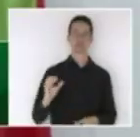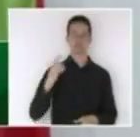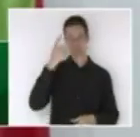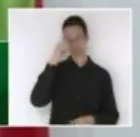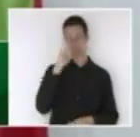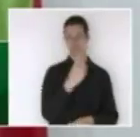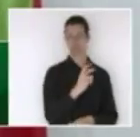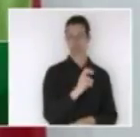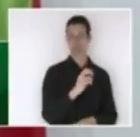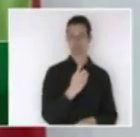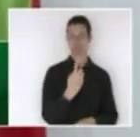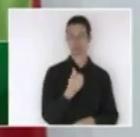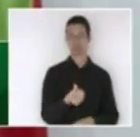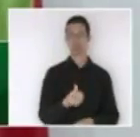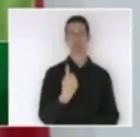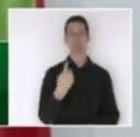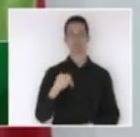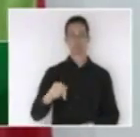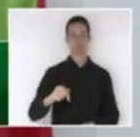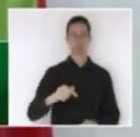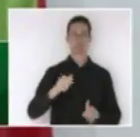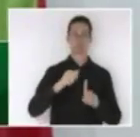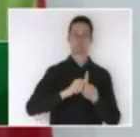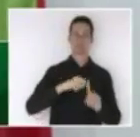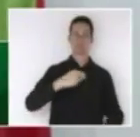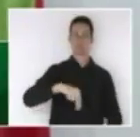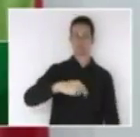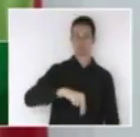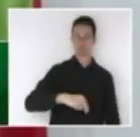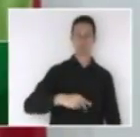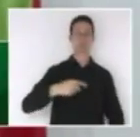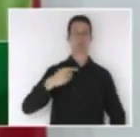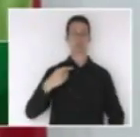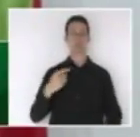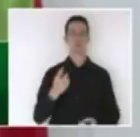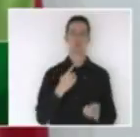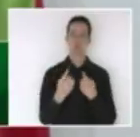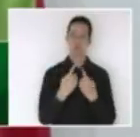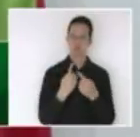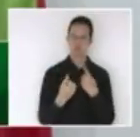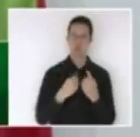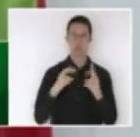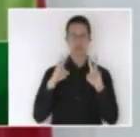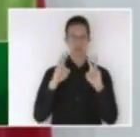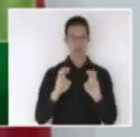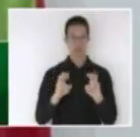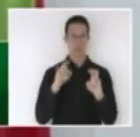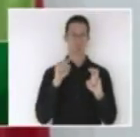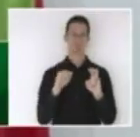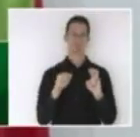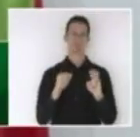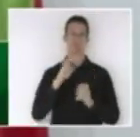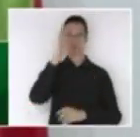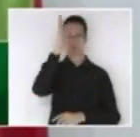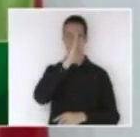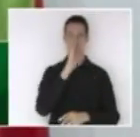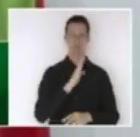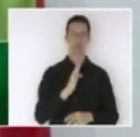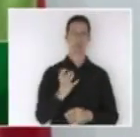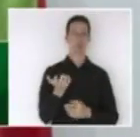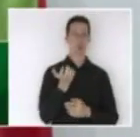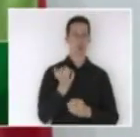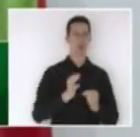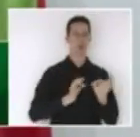novembro, um grande debate sobre este tema: que Brasil que a gente quer, que o